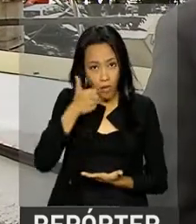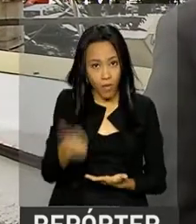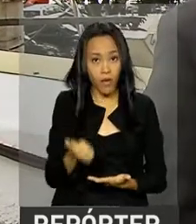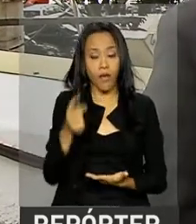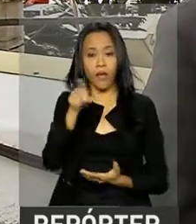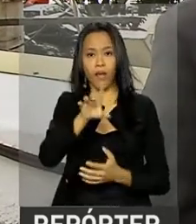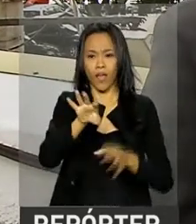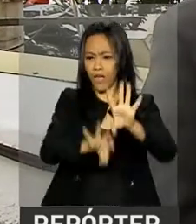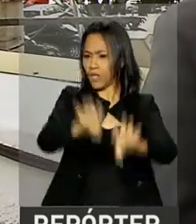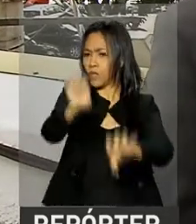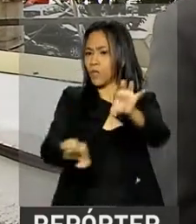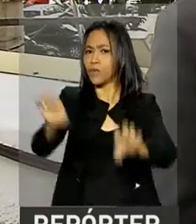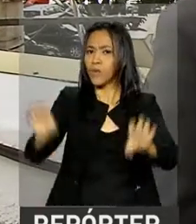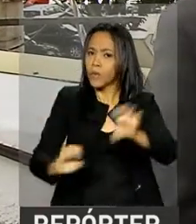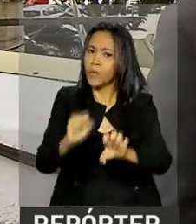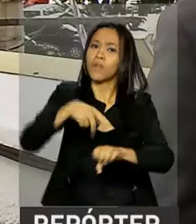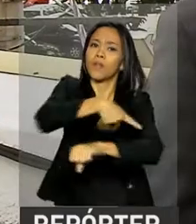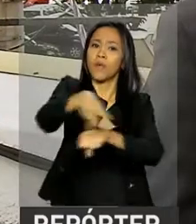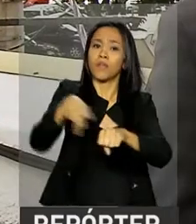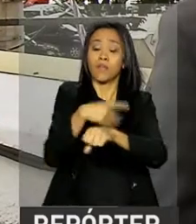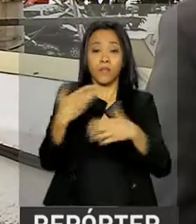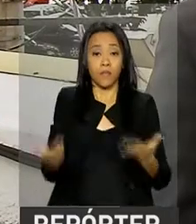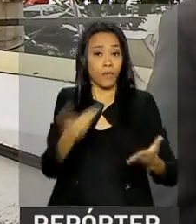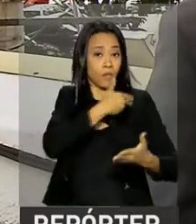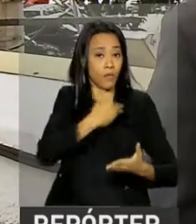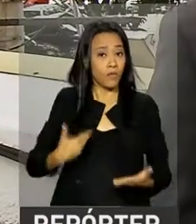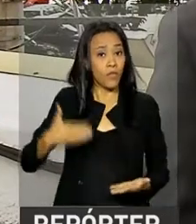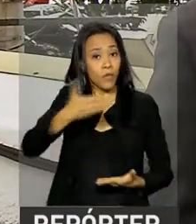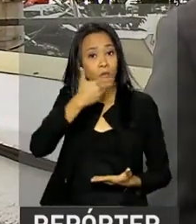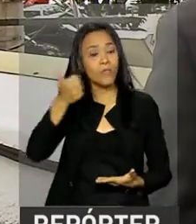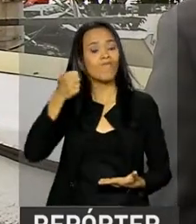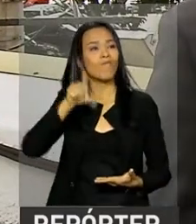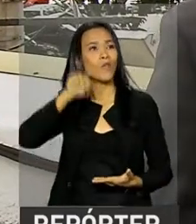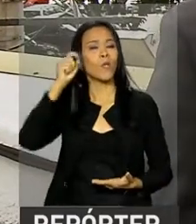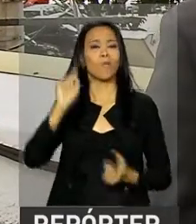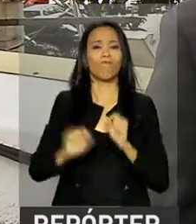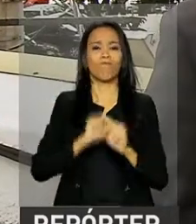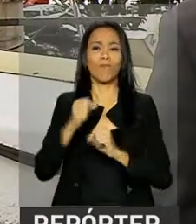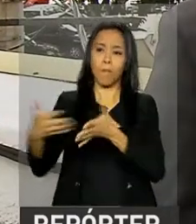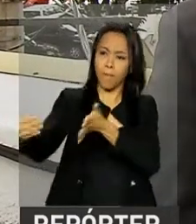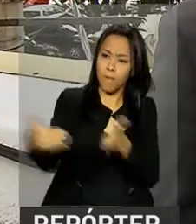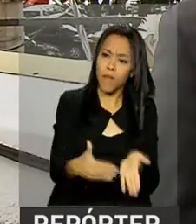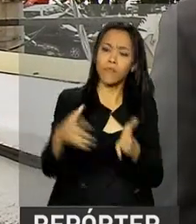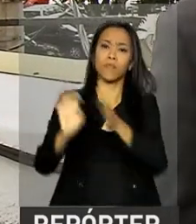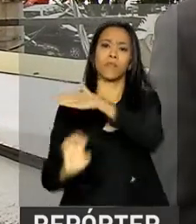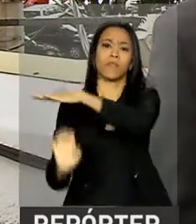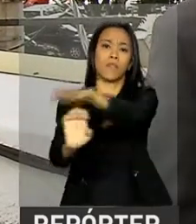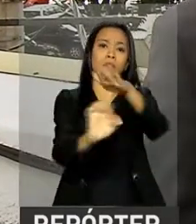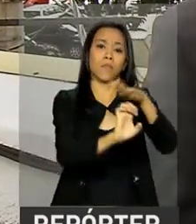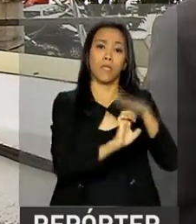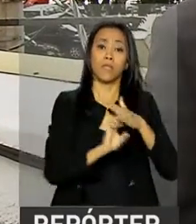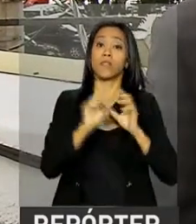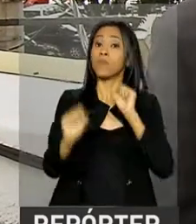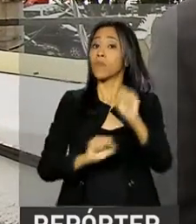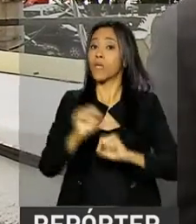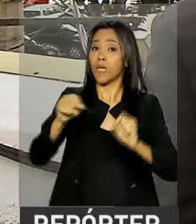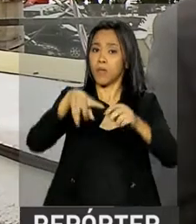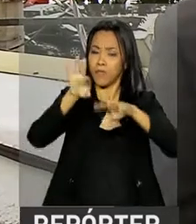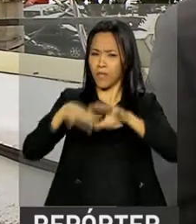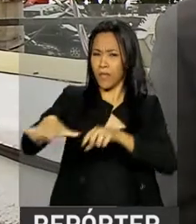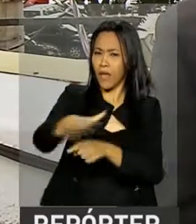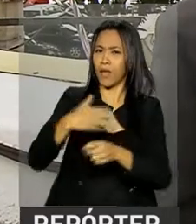a infraestrutura do país, o governo optou por incentivar a participação da iniciativa privada em projetos de